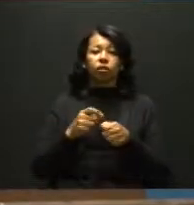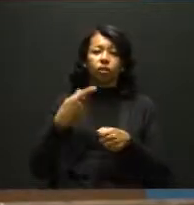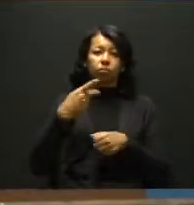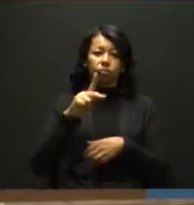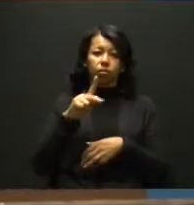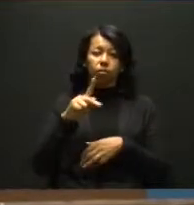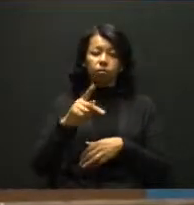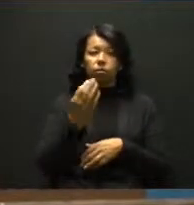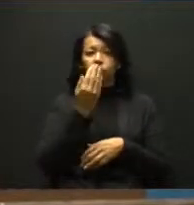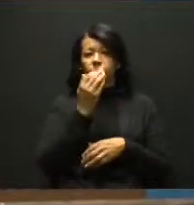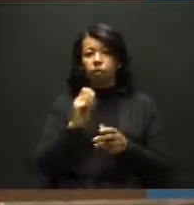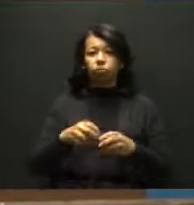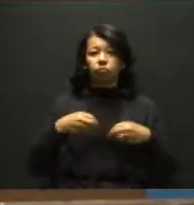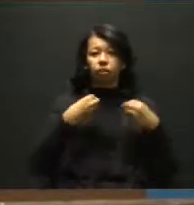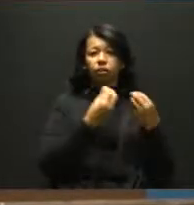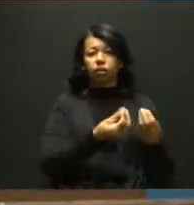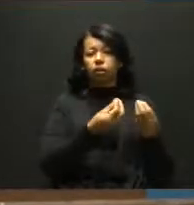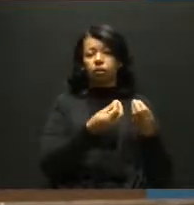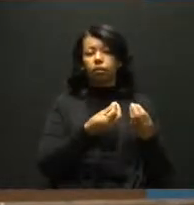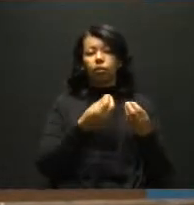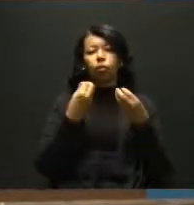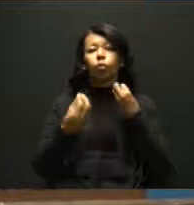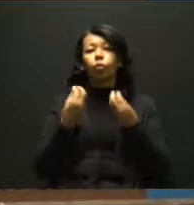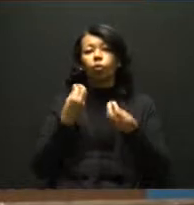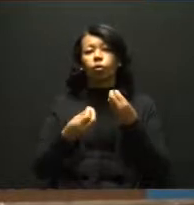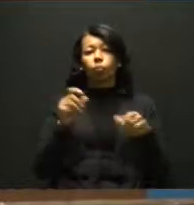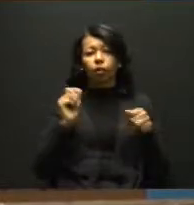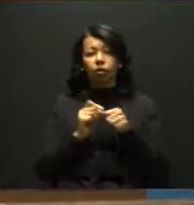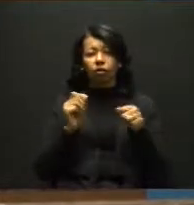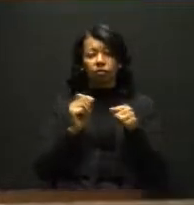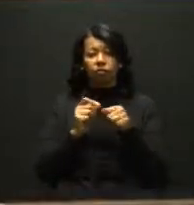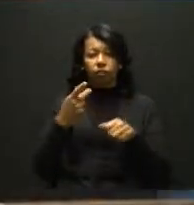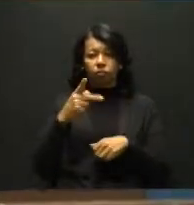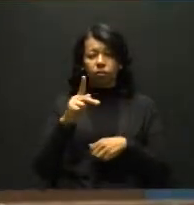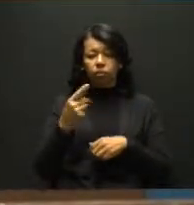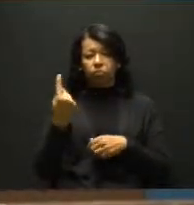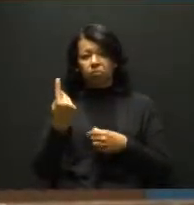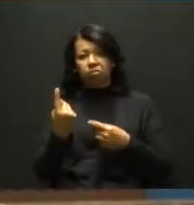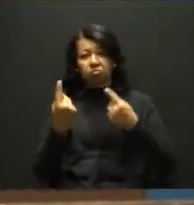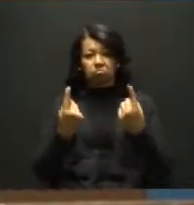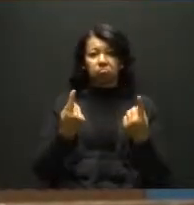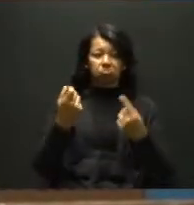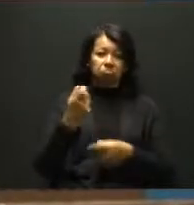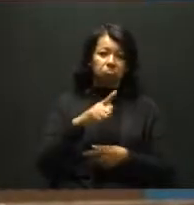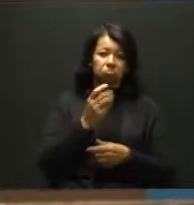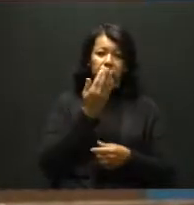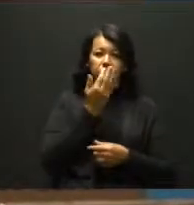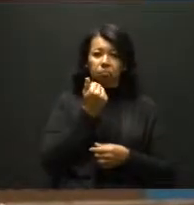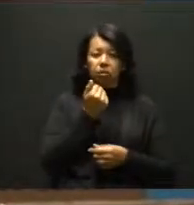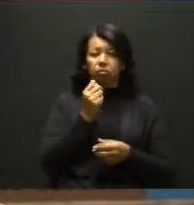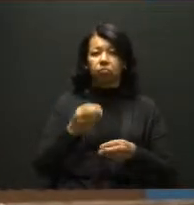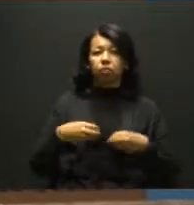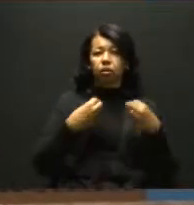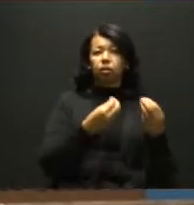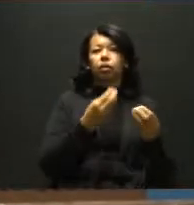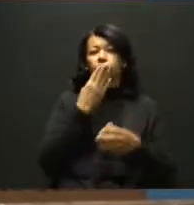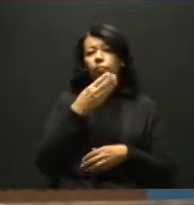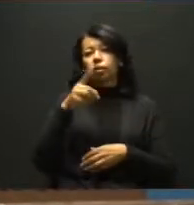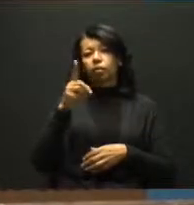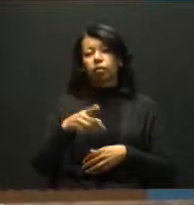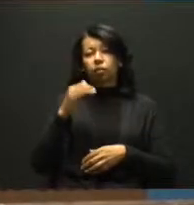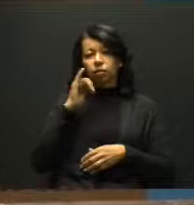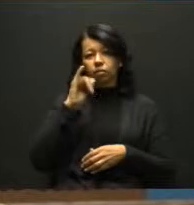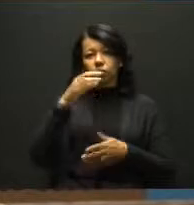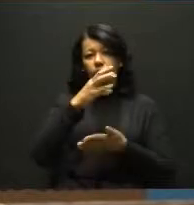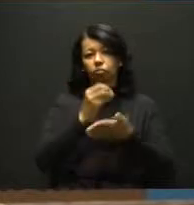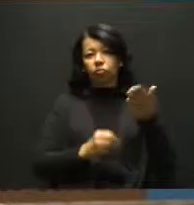feira da merenda fornecida como é feita a medição por preço global com personalidade da depressões fornecida requeiro ainda que faça constar no